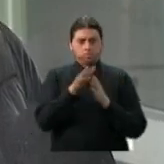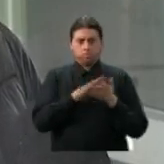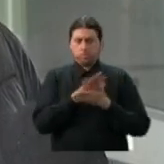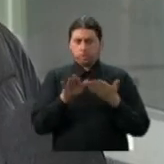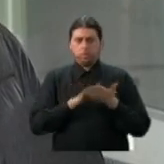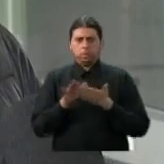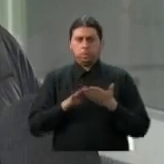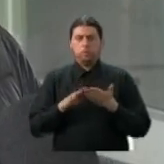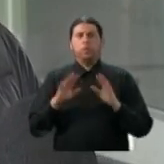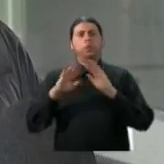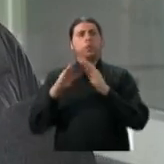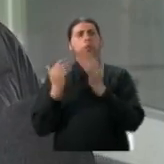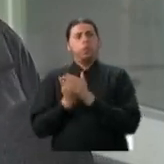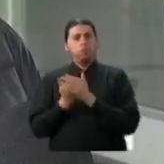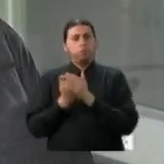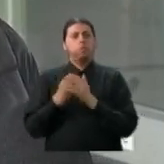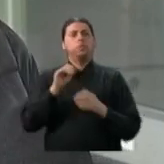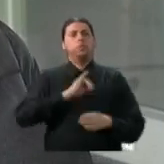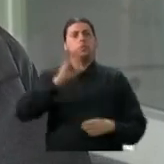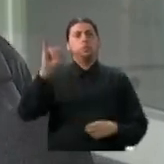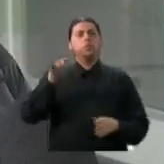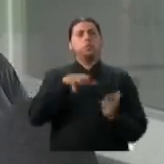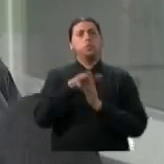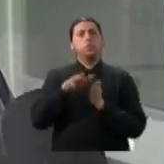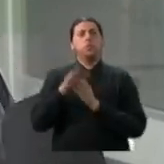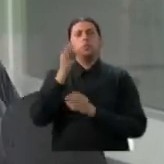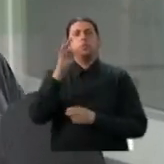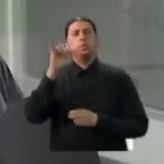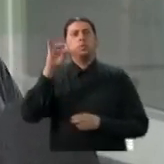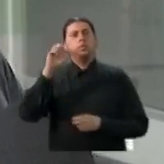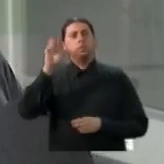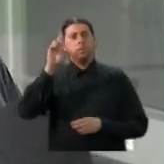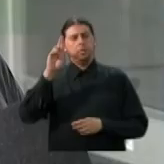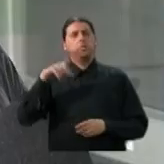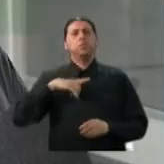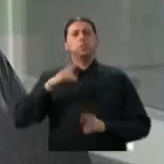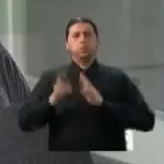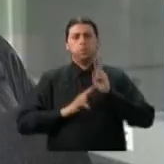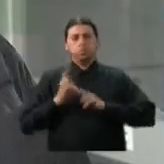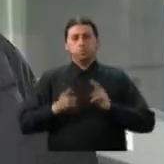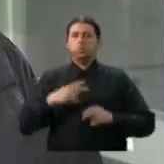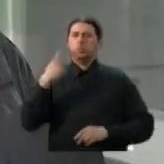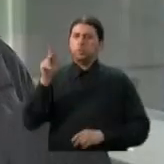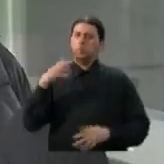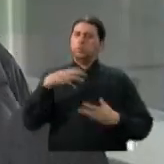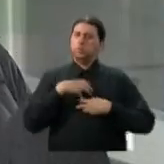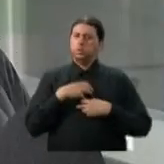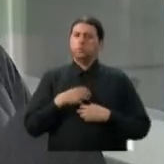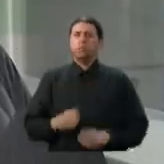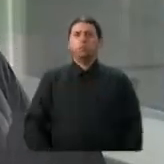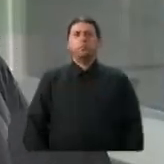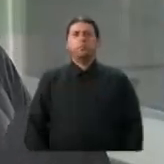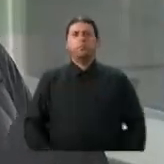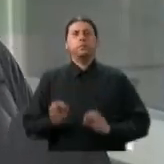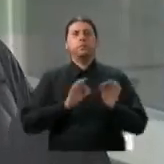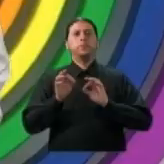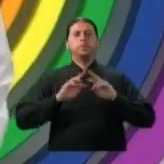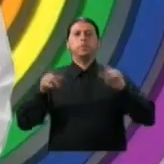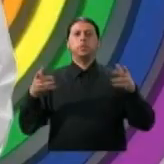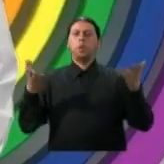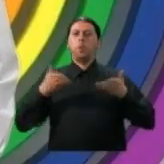seguida, a escola deveria acionar o conselho tutelar em relação a esta